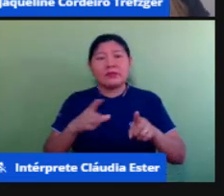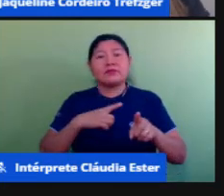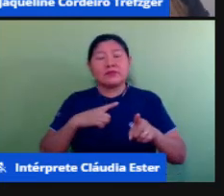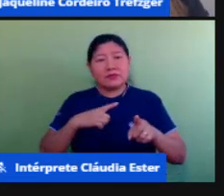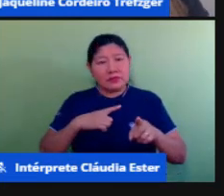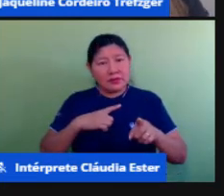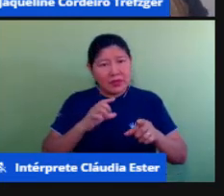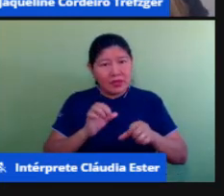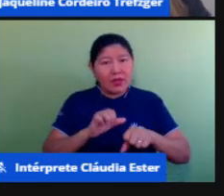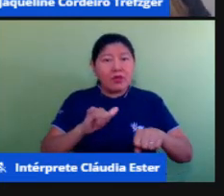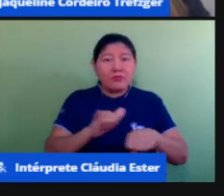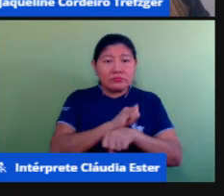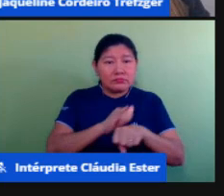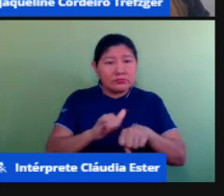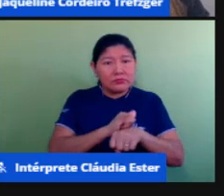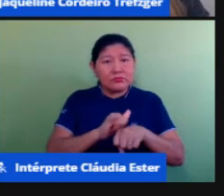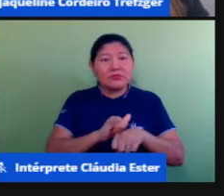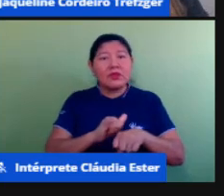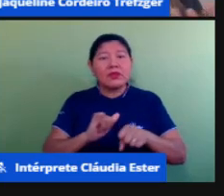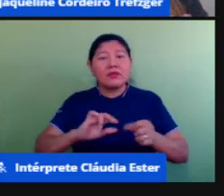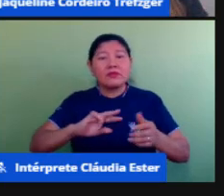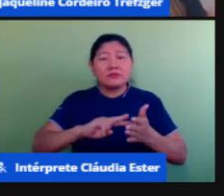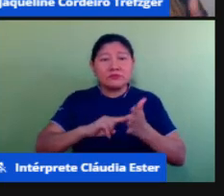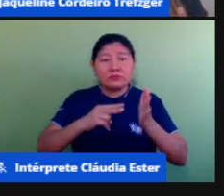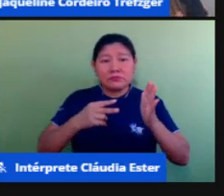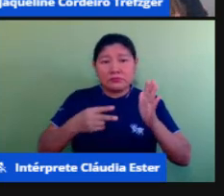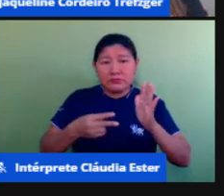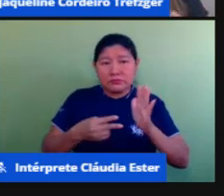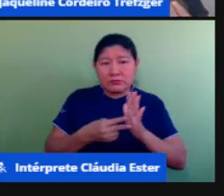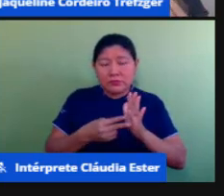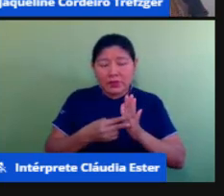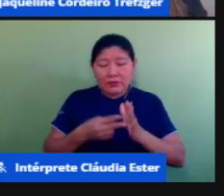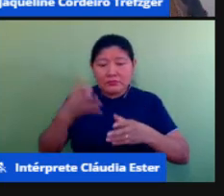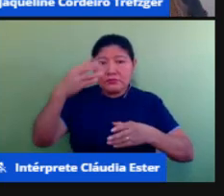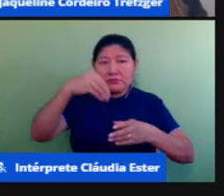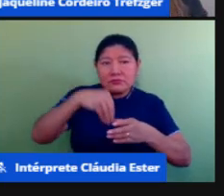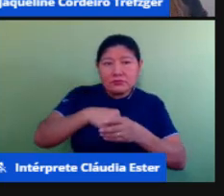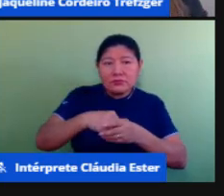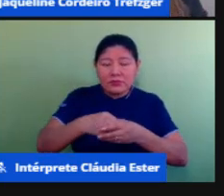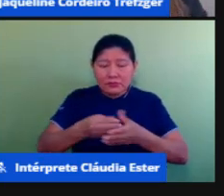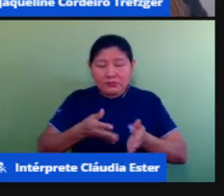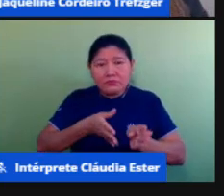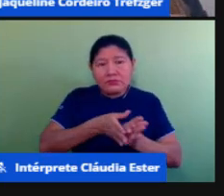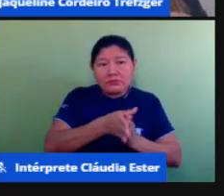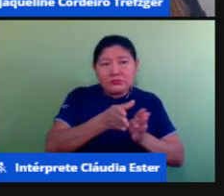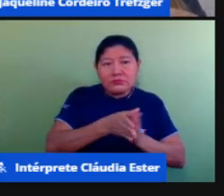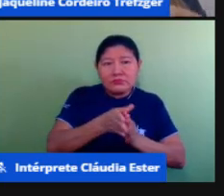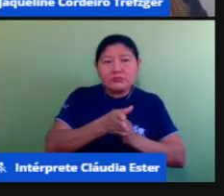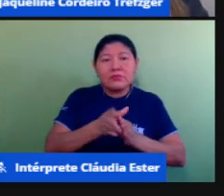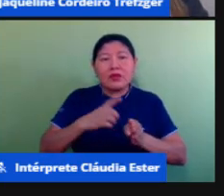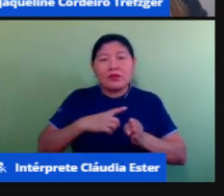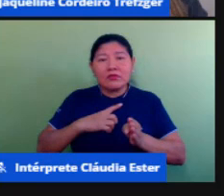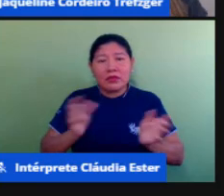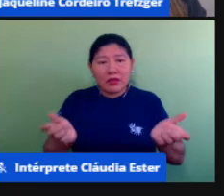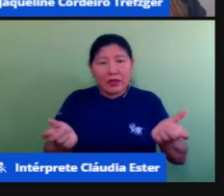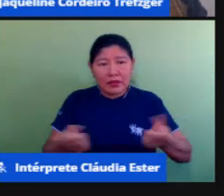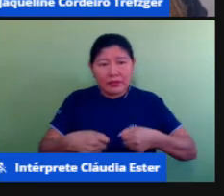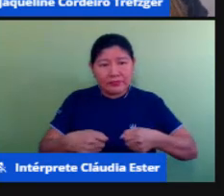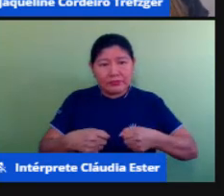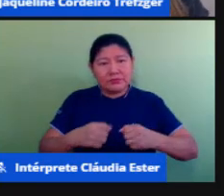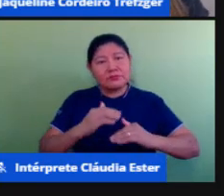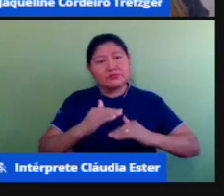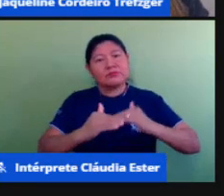sua situação, tendo em vista a definição, né, de encaminhamentos adequados para a sua